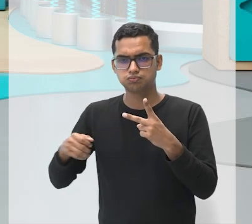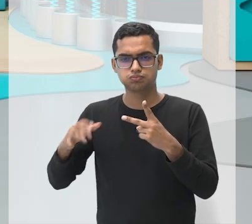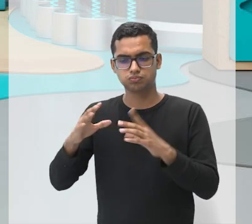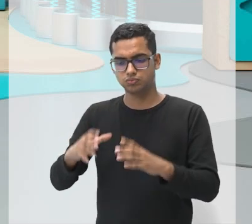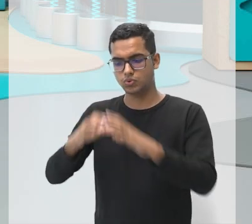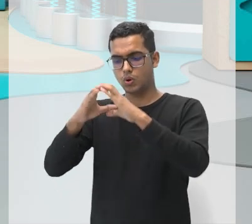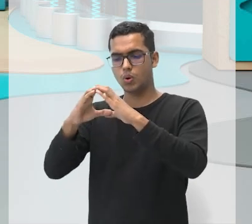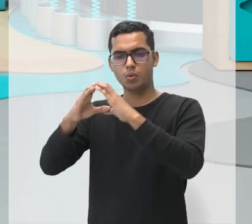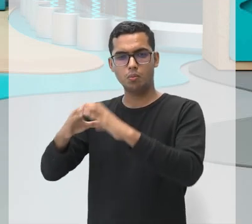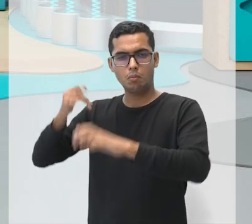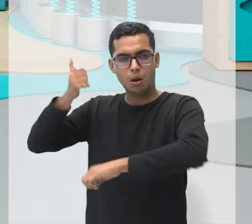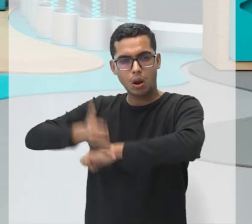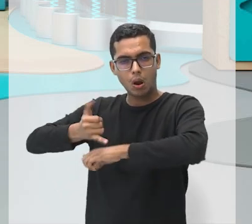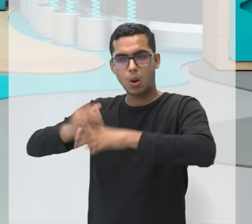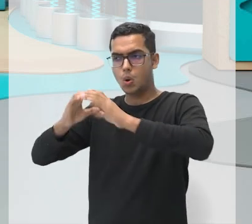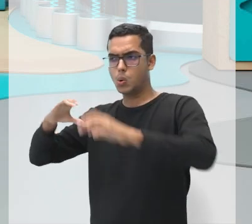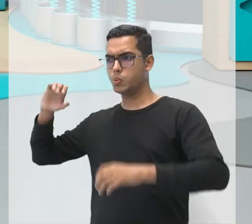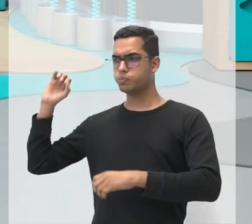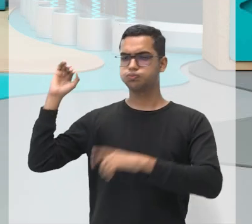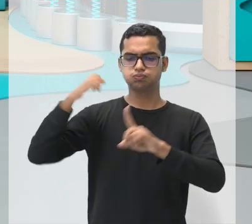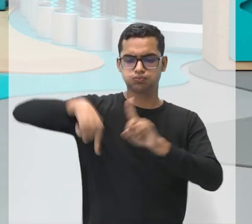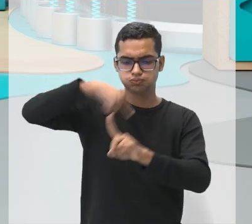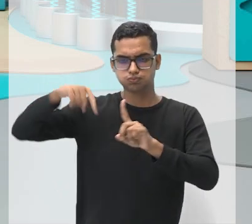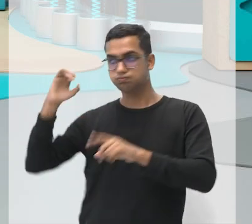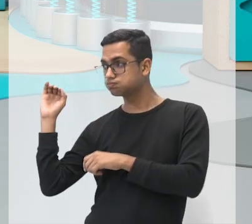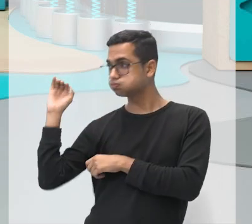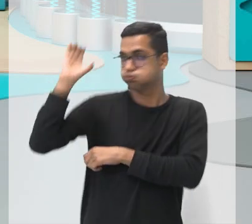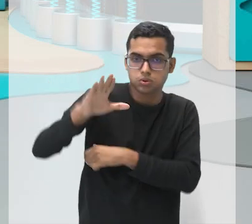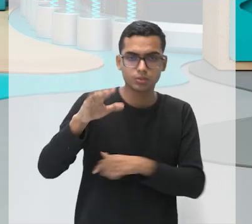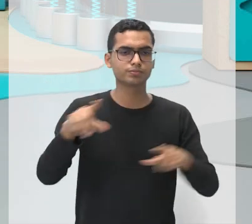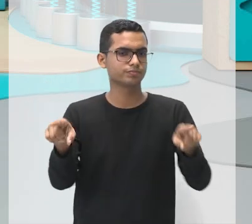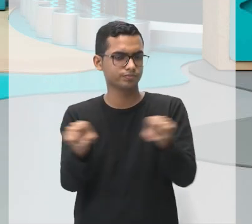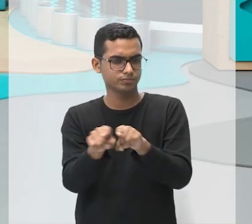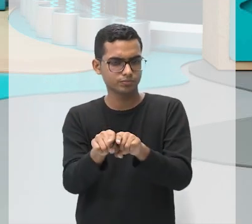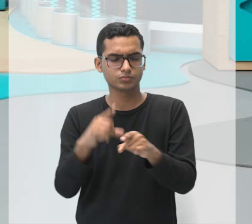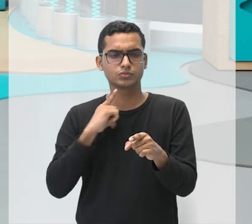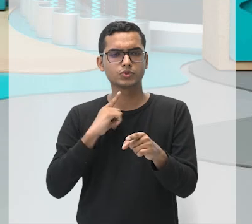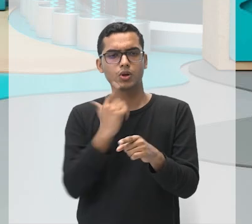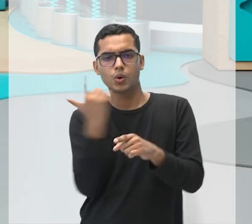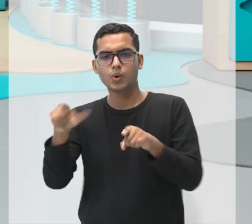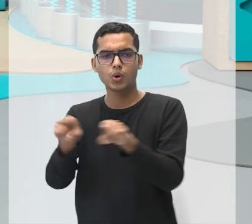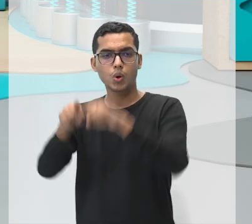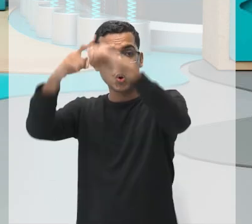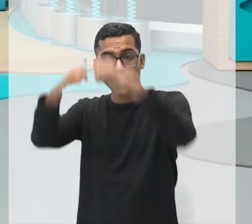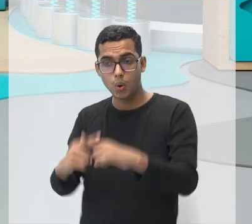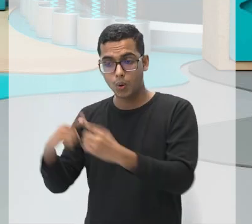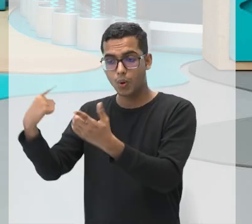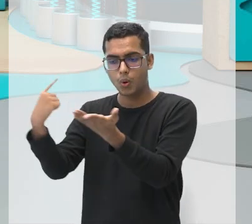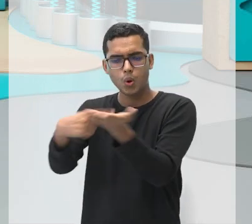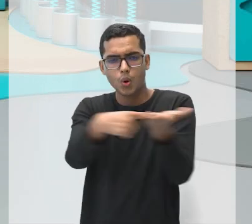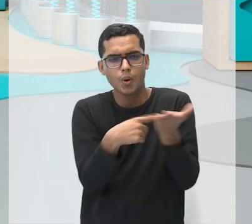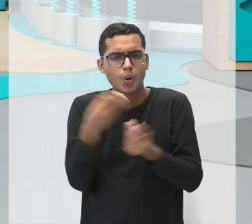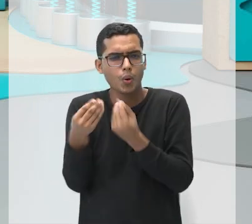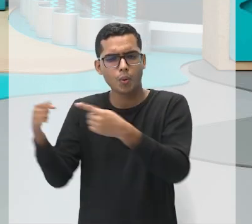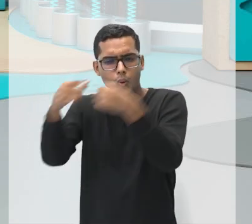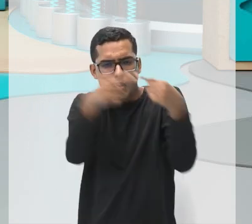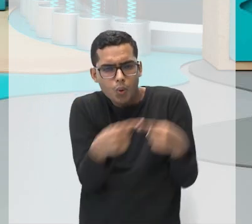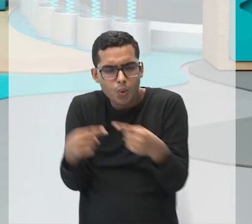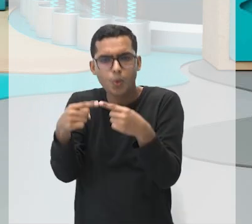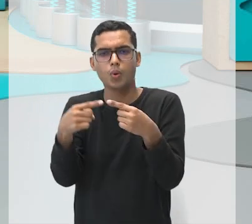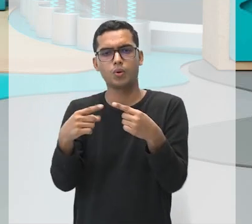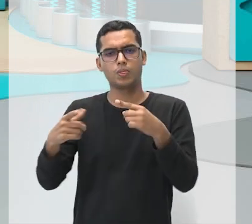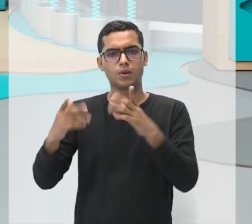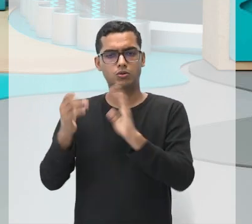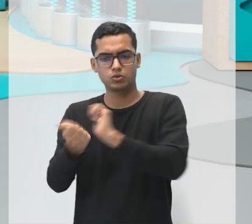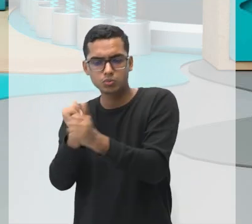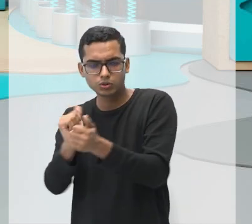as provas combinadas. O que são essas provas? São provas que vão agregar, vão aglutinar ali diversas modalidades,